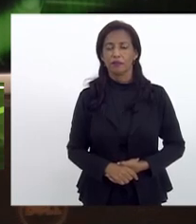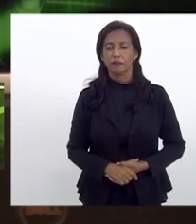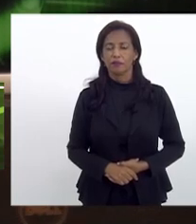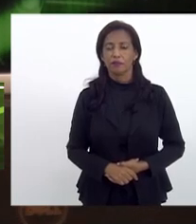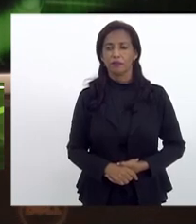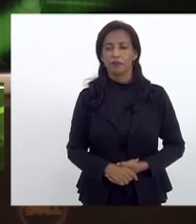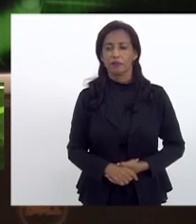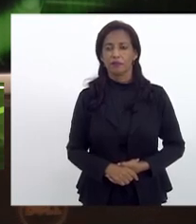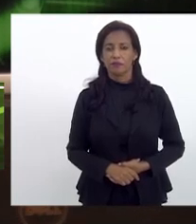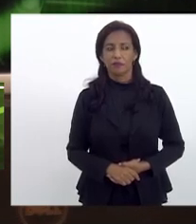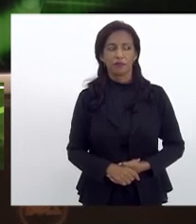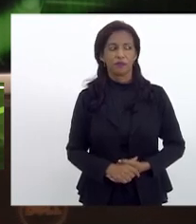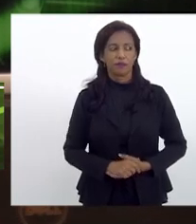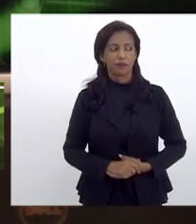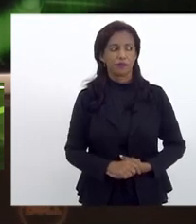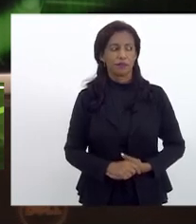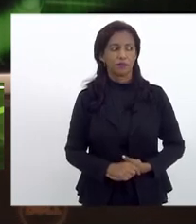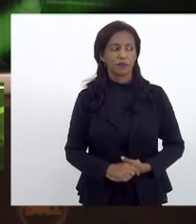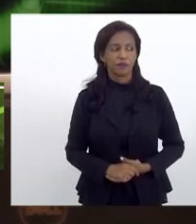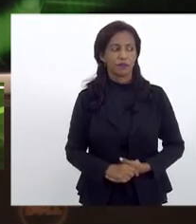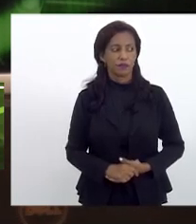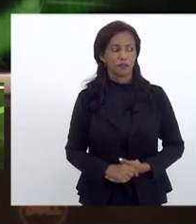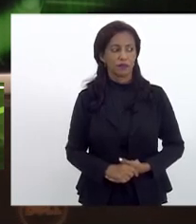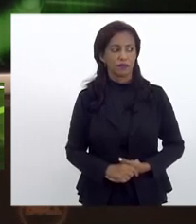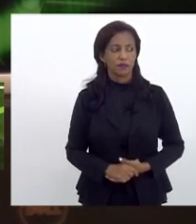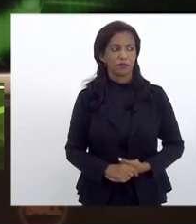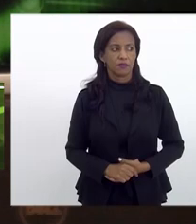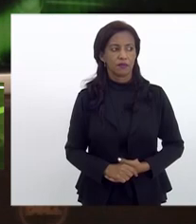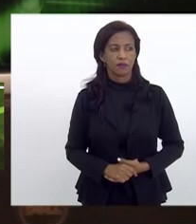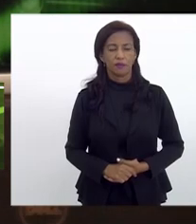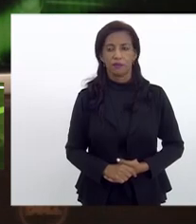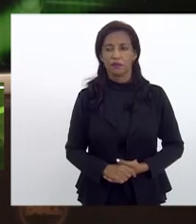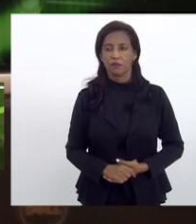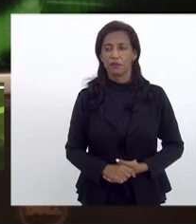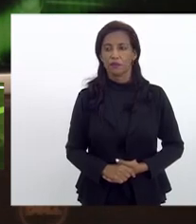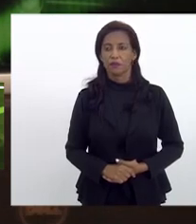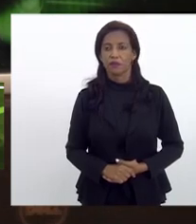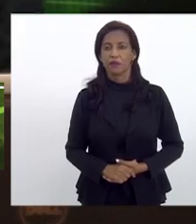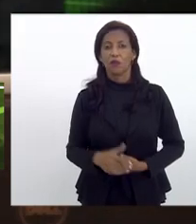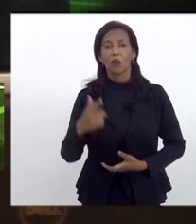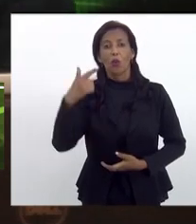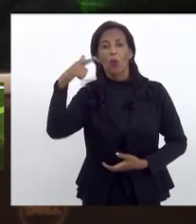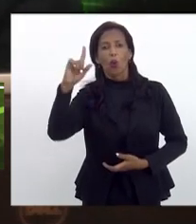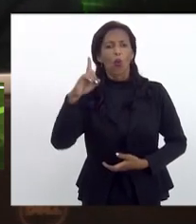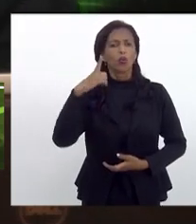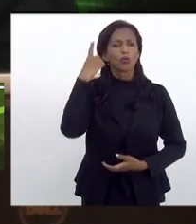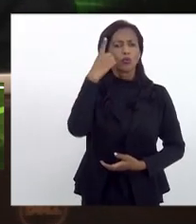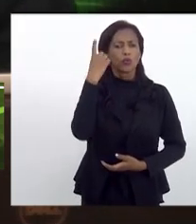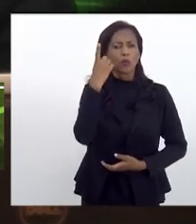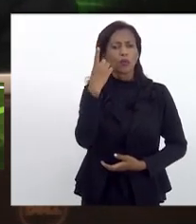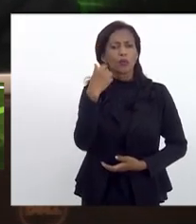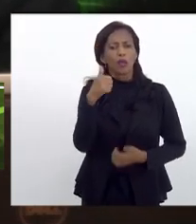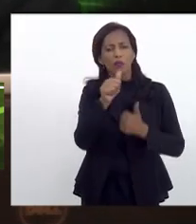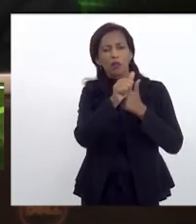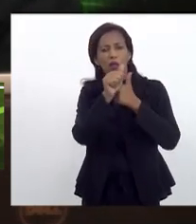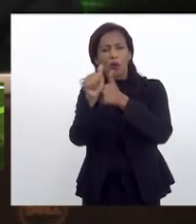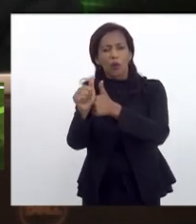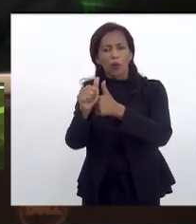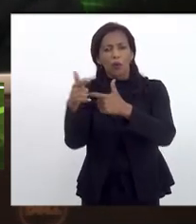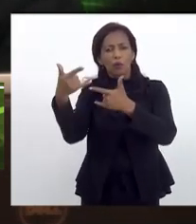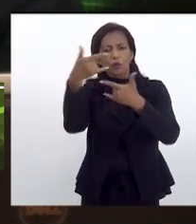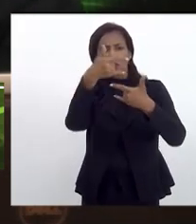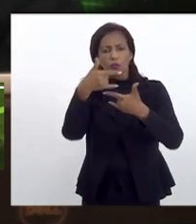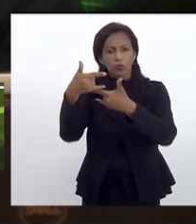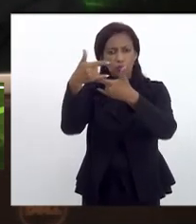Renata Enfermeira Serafim Charles Delegado Deputada Mônica Algum outro parlamentar Que esteja Que esteja acompanhando Pelo Zoom